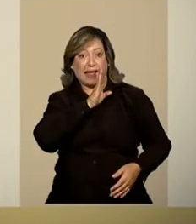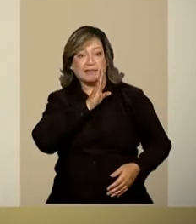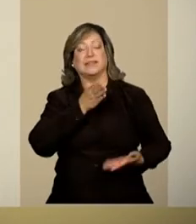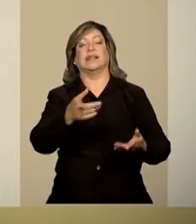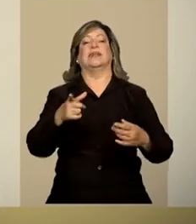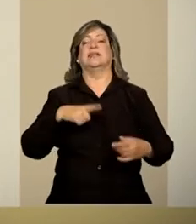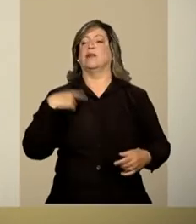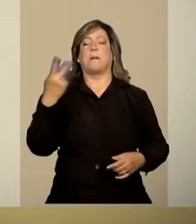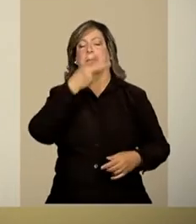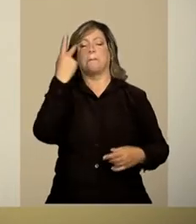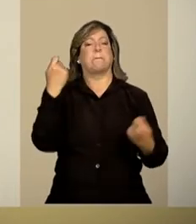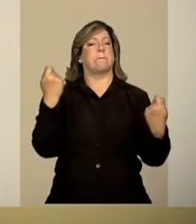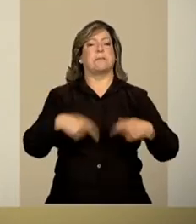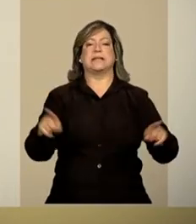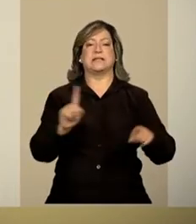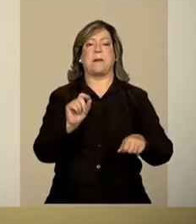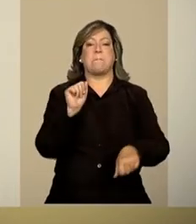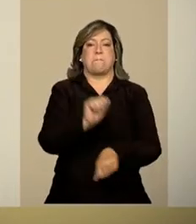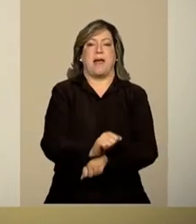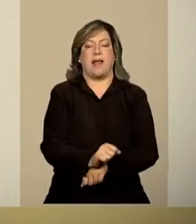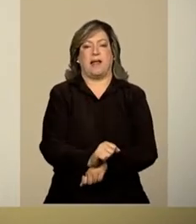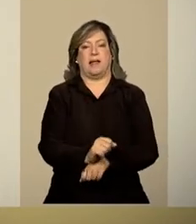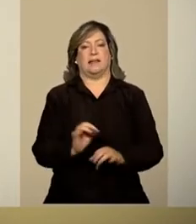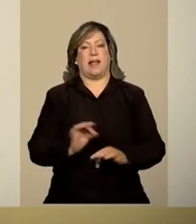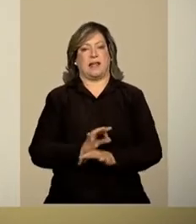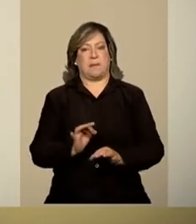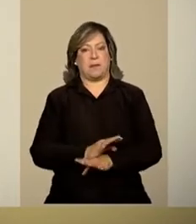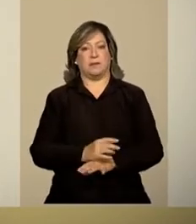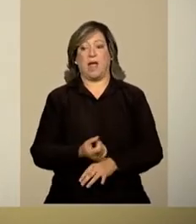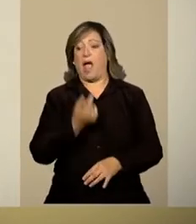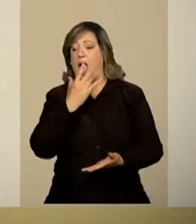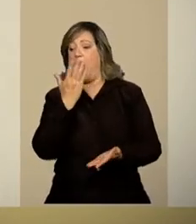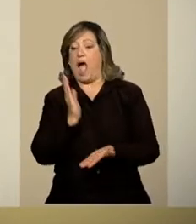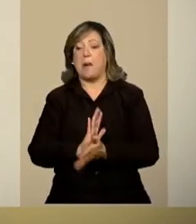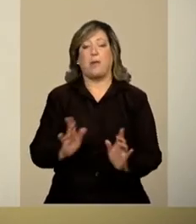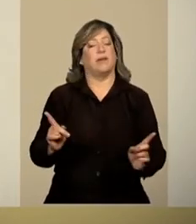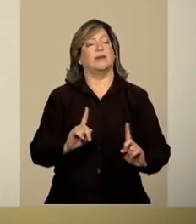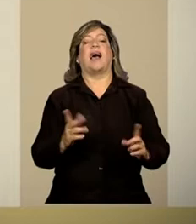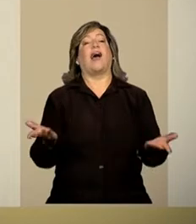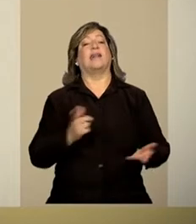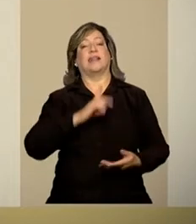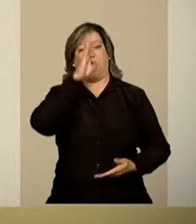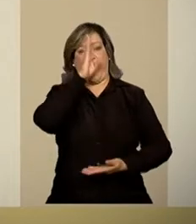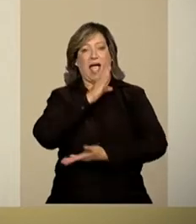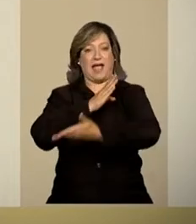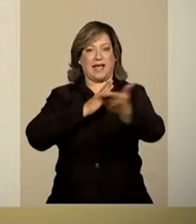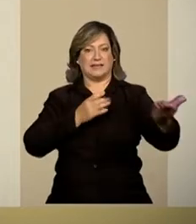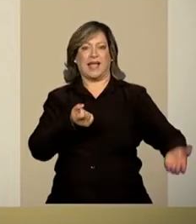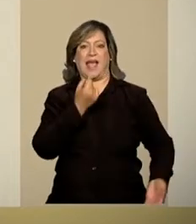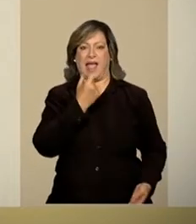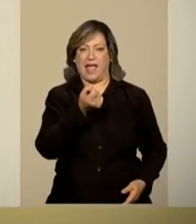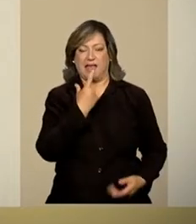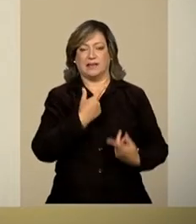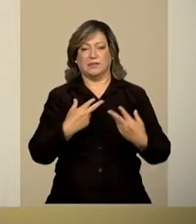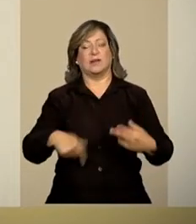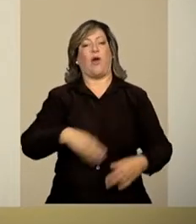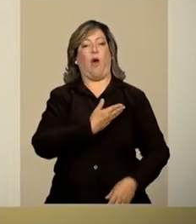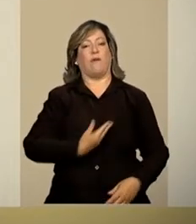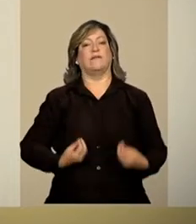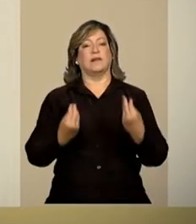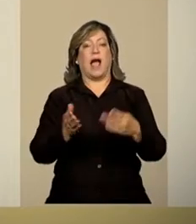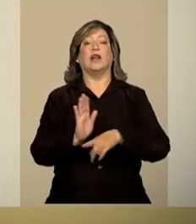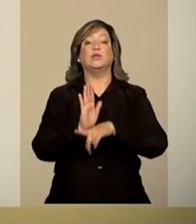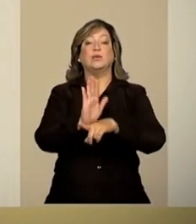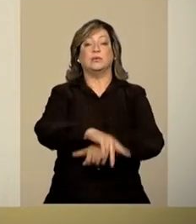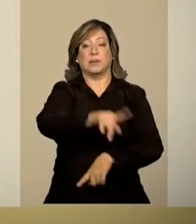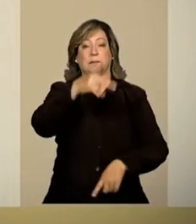precisa interromper o tratamento porque o remédio Acabou então ao garantir esse remédio de graça a gente ajuda as pessoas